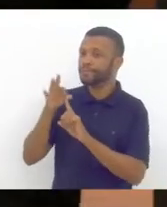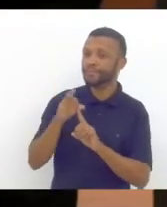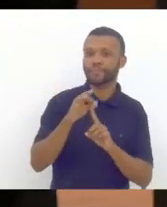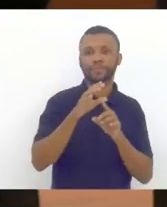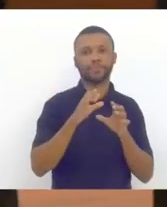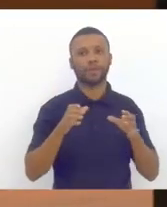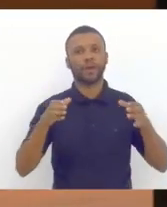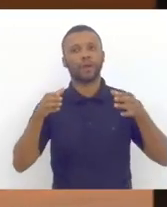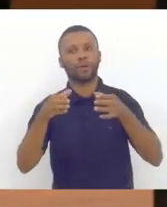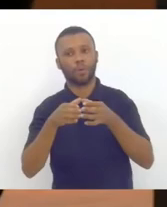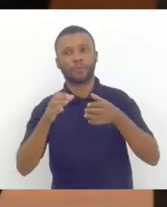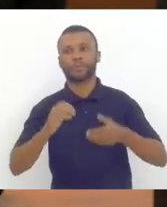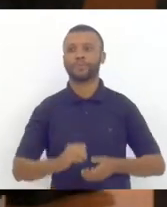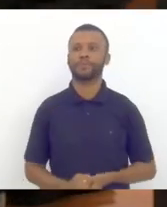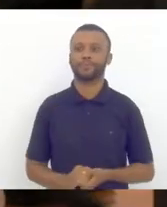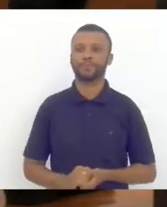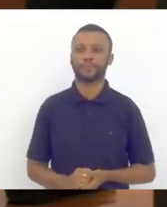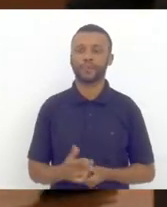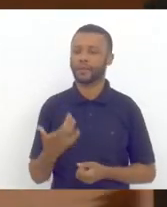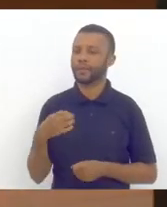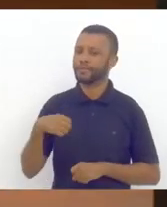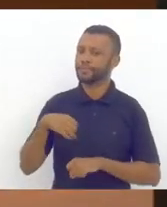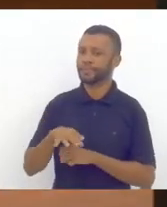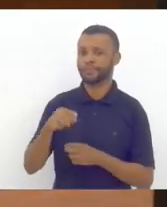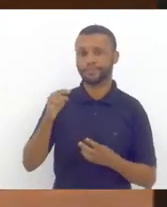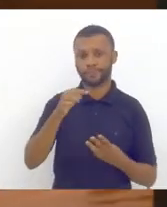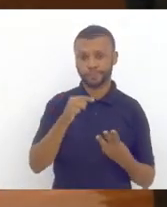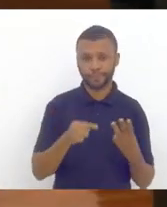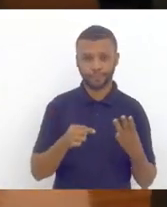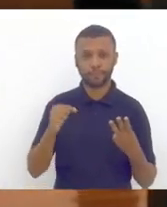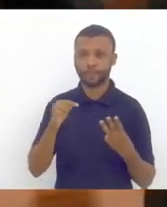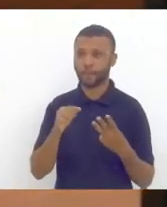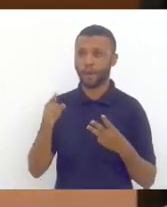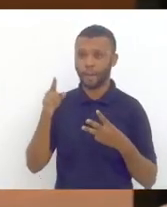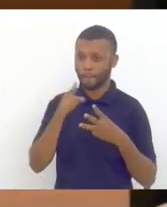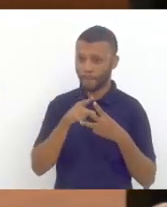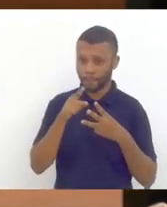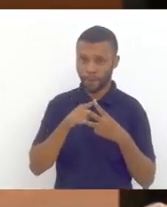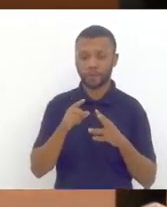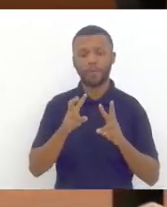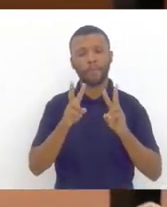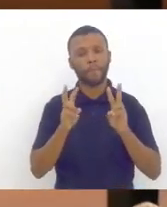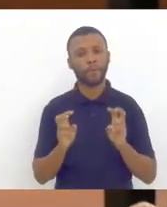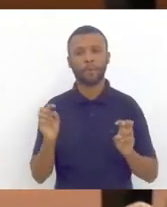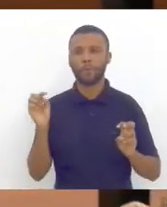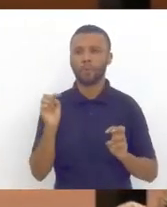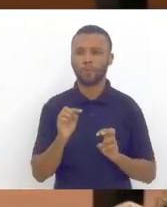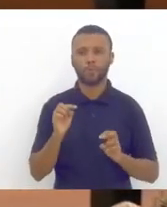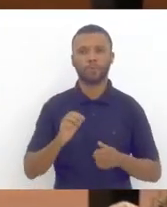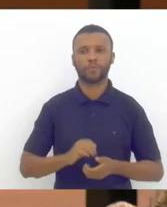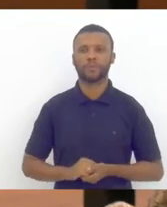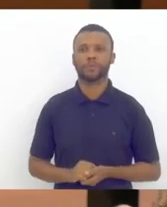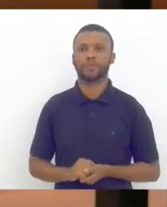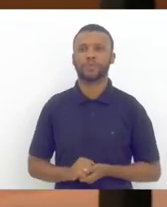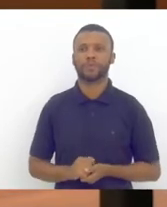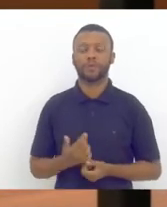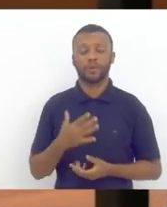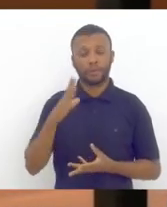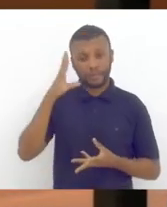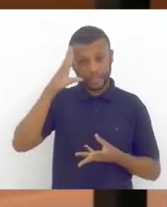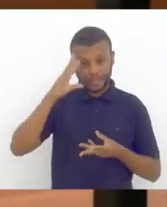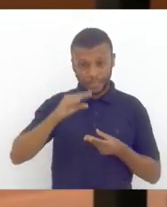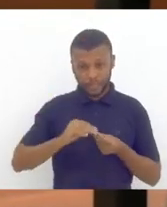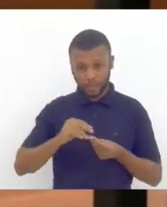Eu queria levantar três pontos. O primeiro deles é afirmar o seguinte, que eu entendo, como